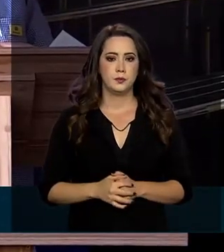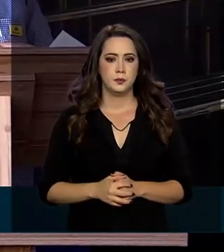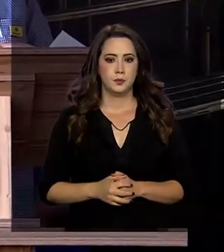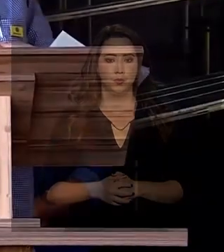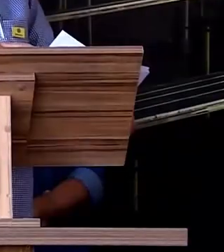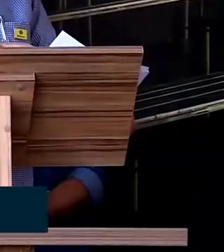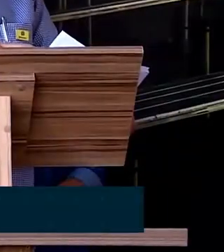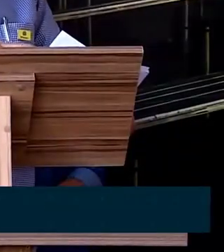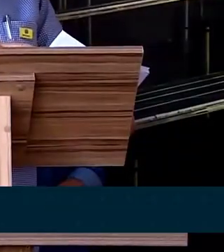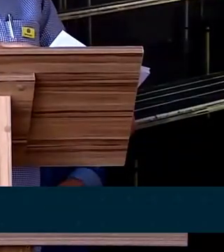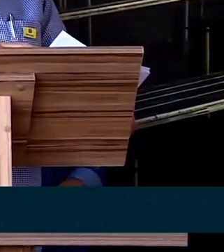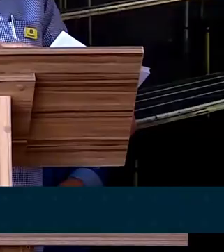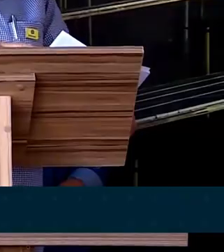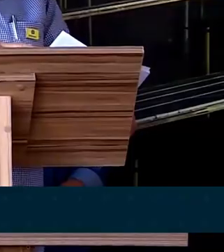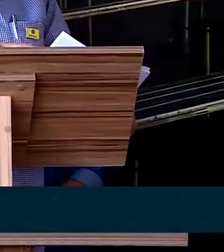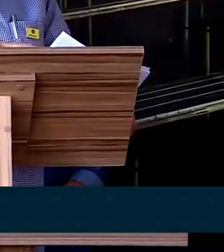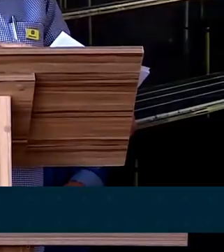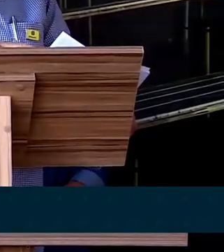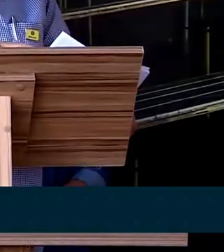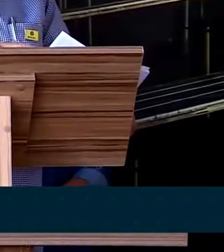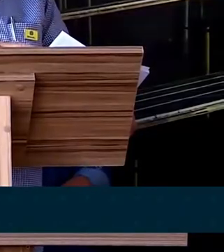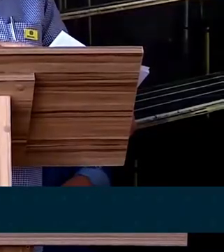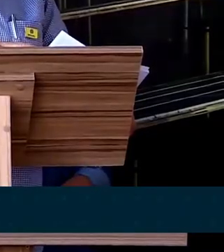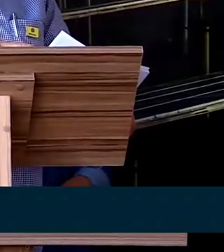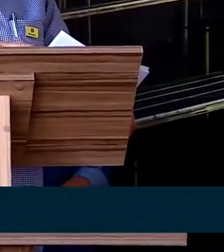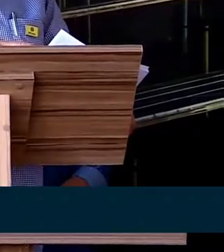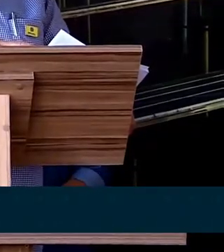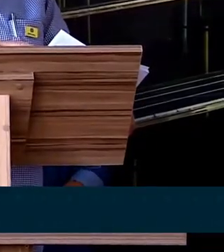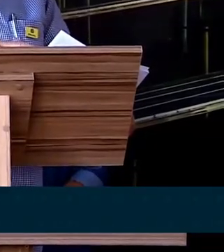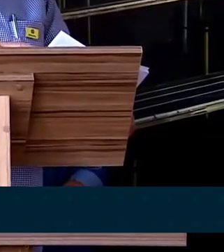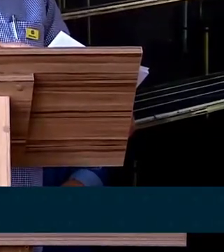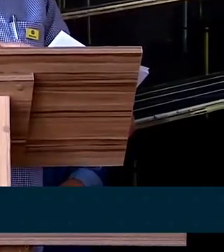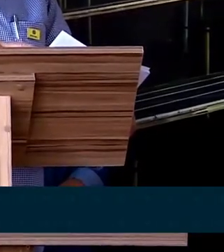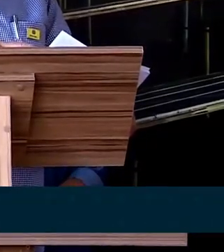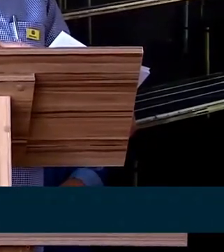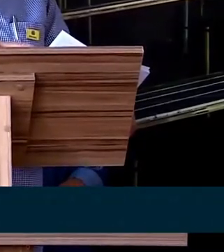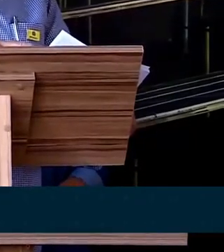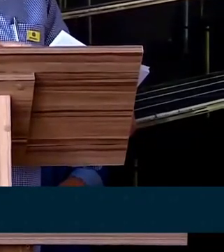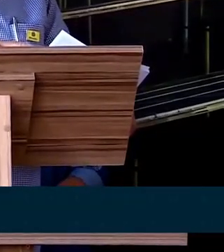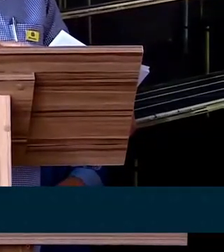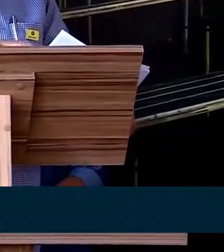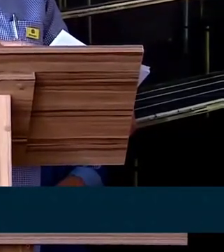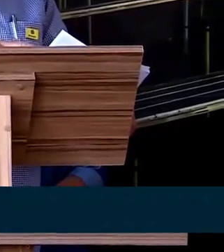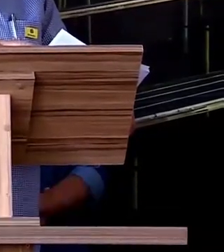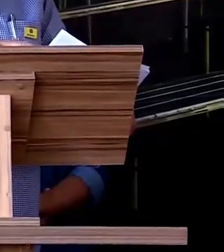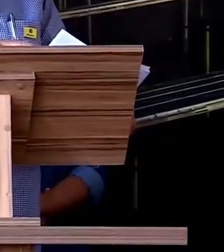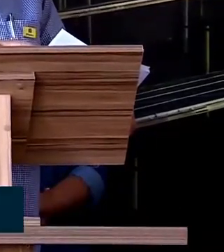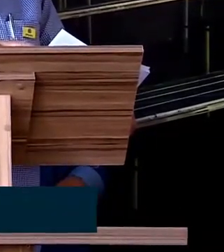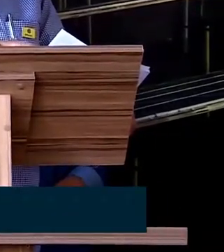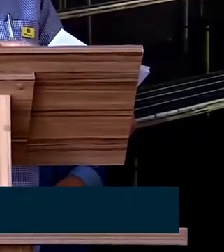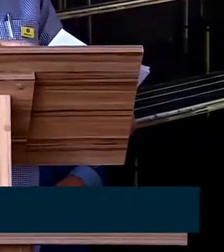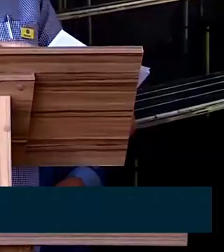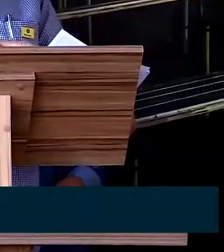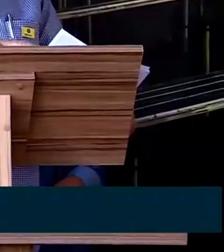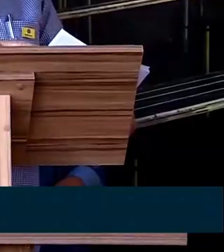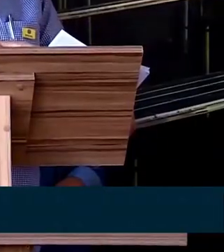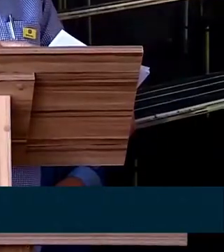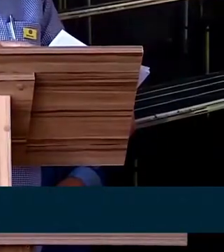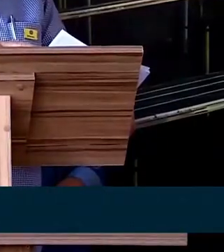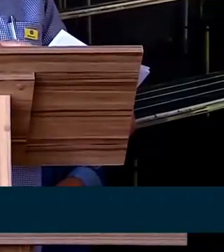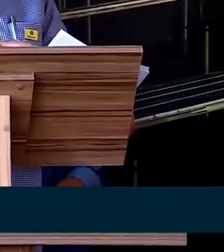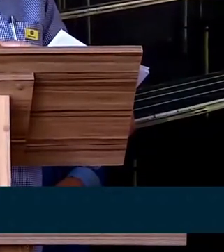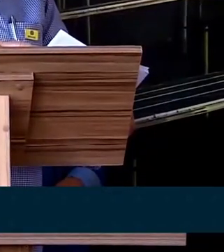limpas e renováveis representam cerca de 85% da capacidade